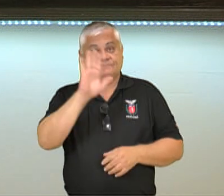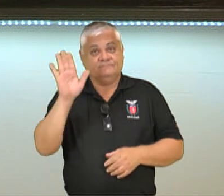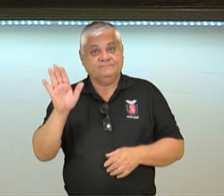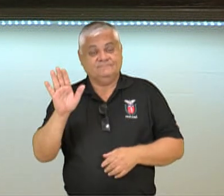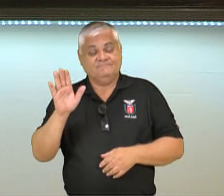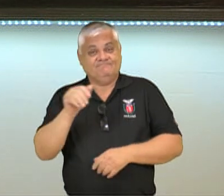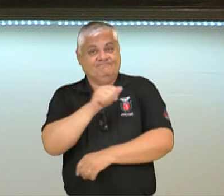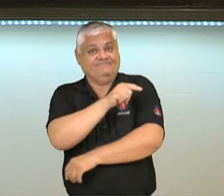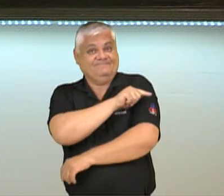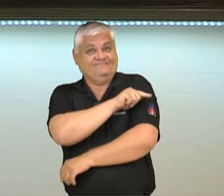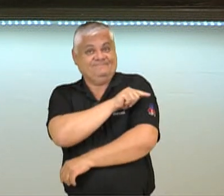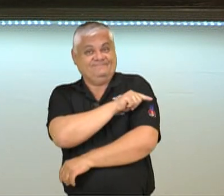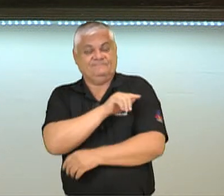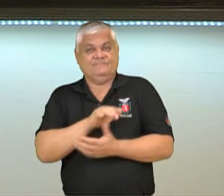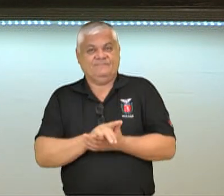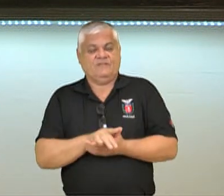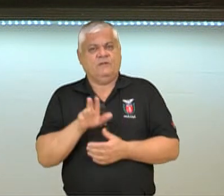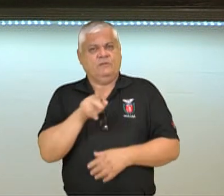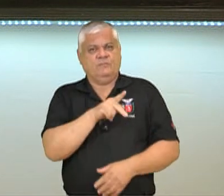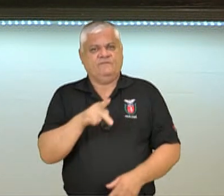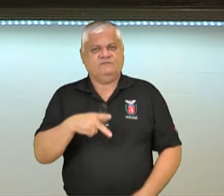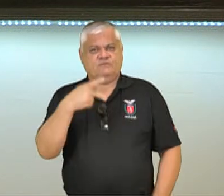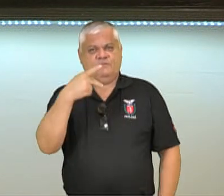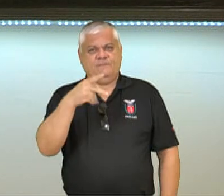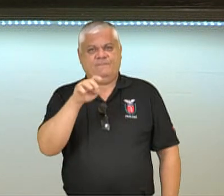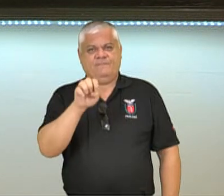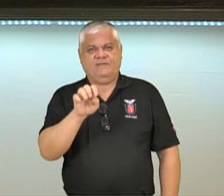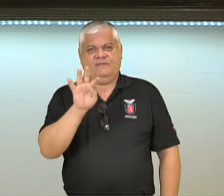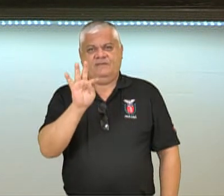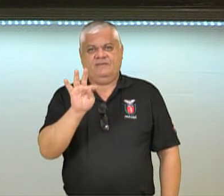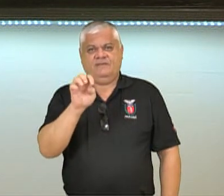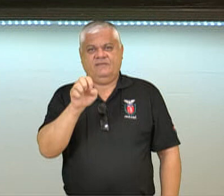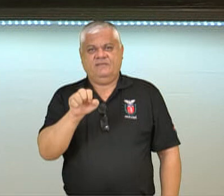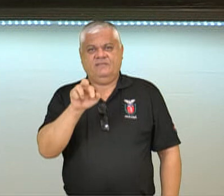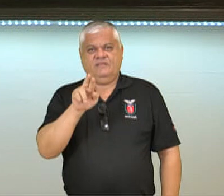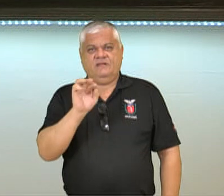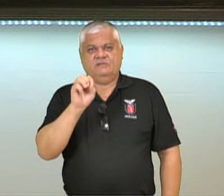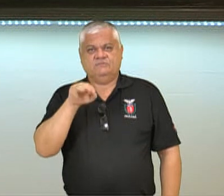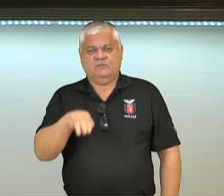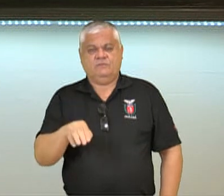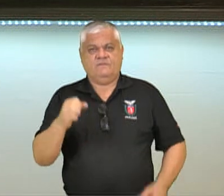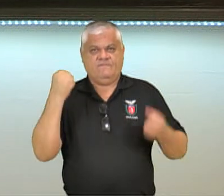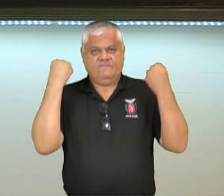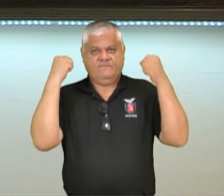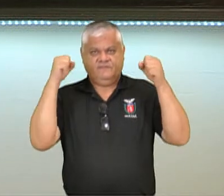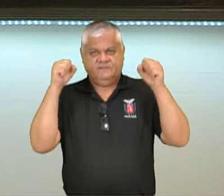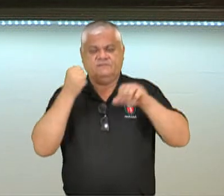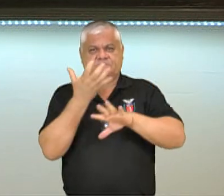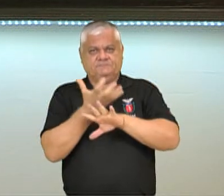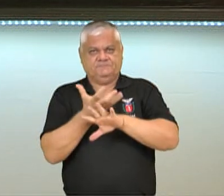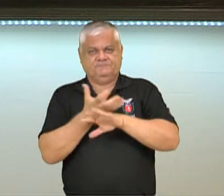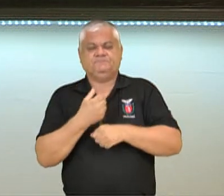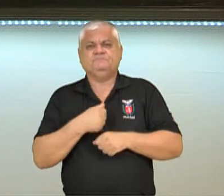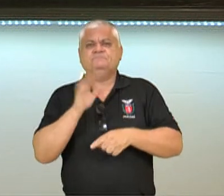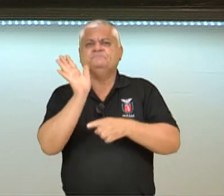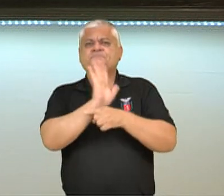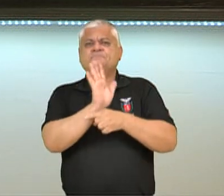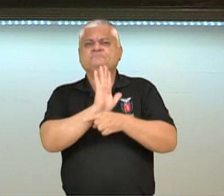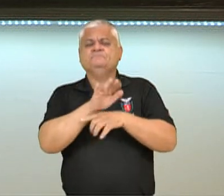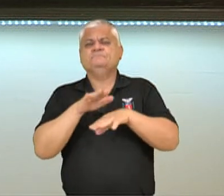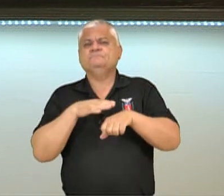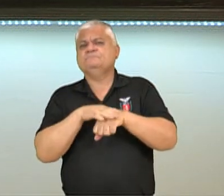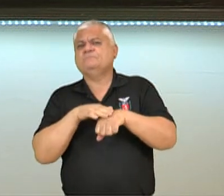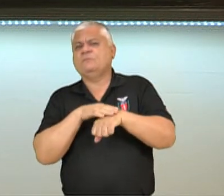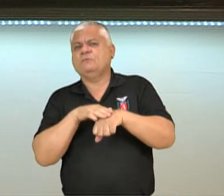Olá, pessoal do 7º ano. Eu sou o professor Peterson, da disciplina de Educação Física, e nesse vídeo eu quero conversar